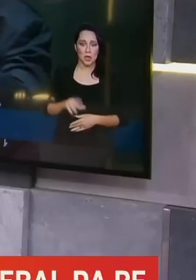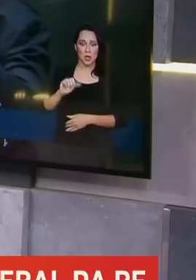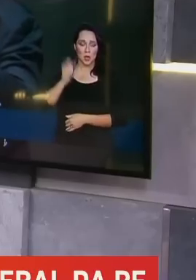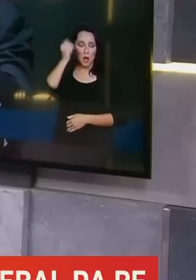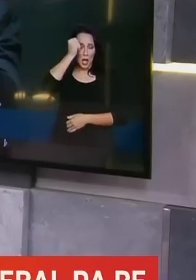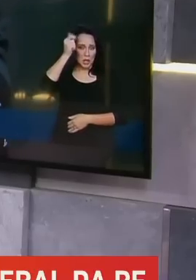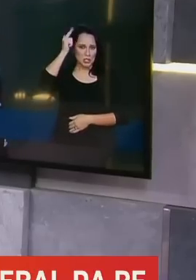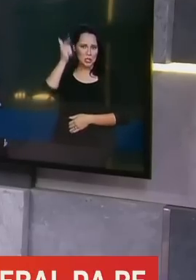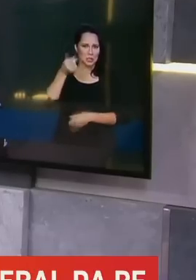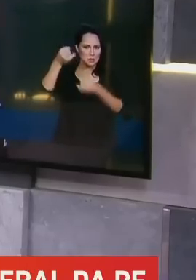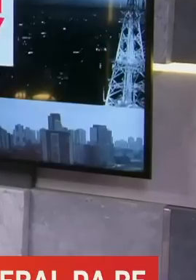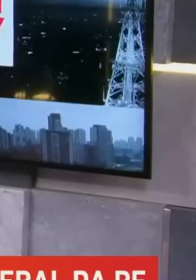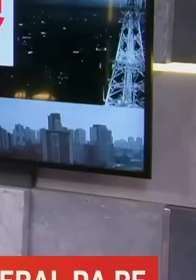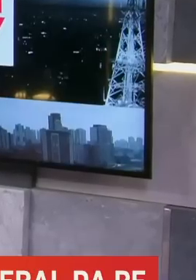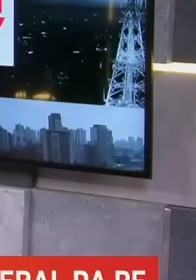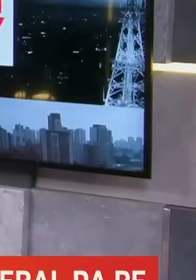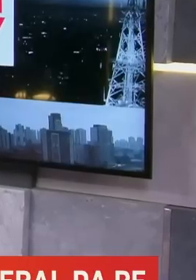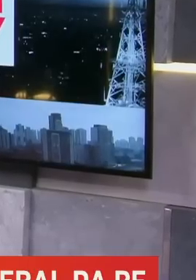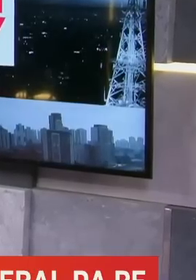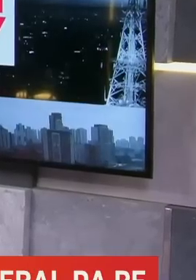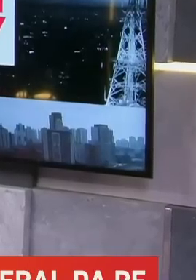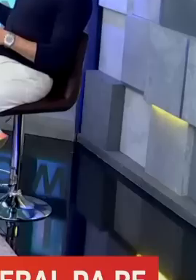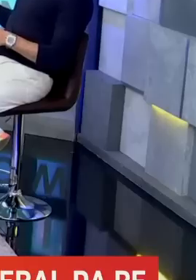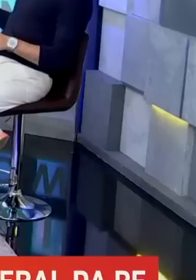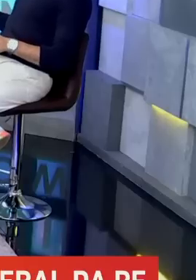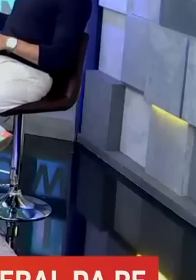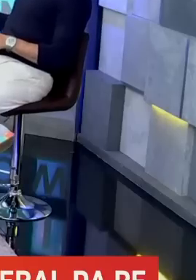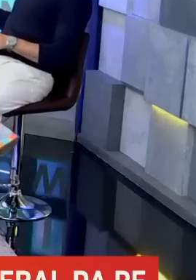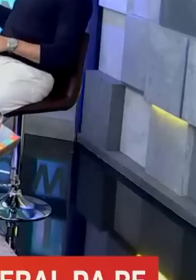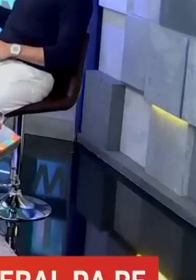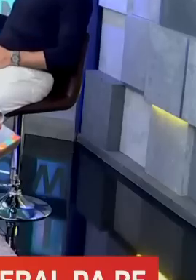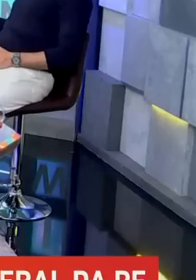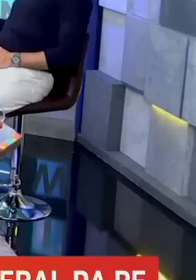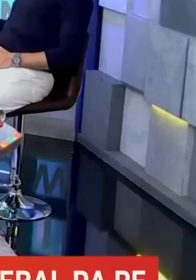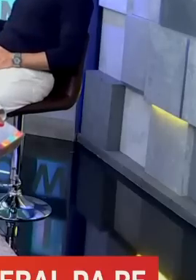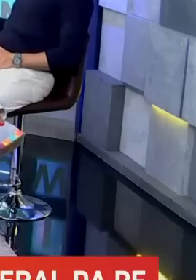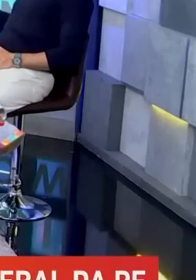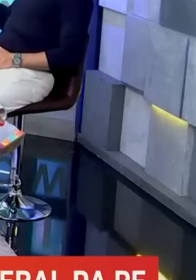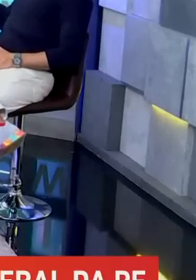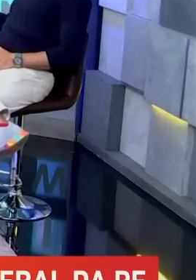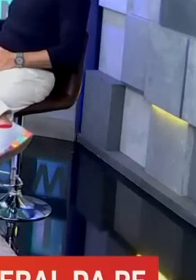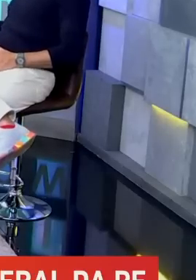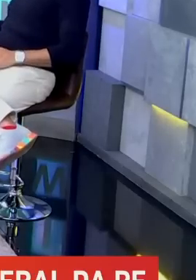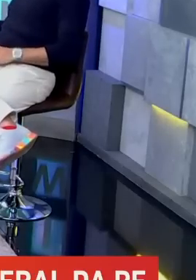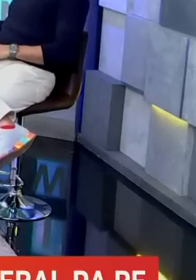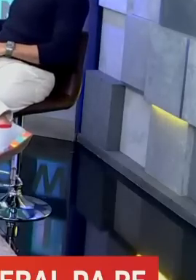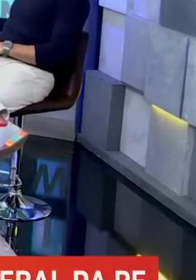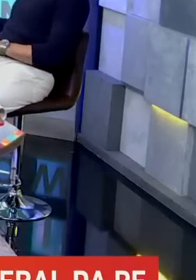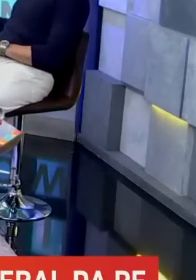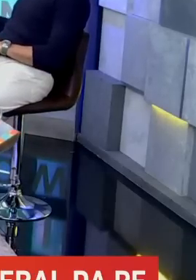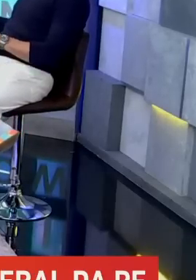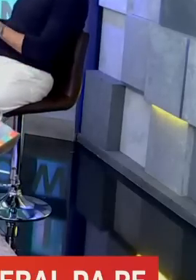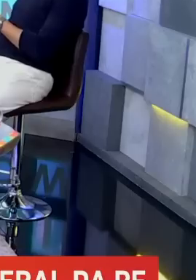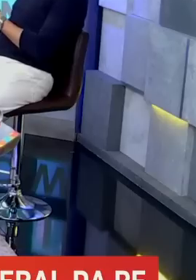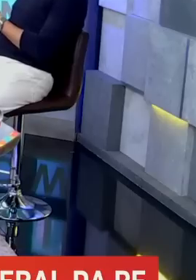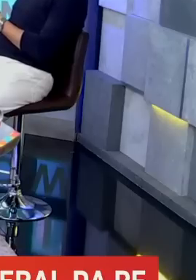da Polícia Federal marrom eu fiz exatamente com você o que eu fiz com Conrado foi interrompê-lo né Não sei